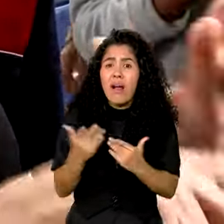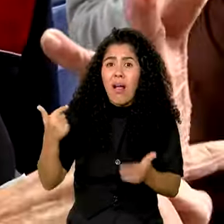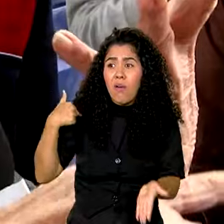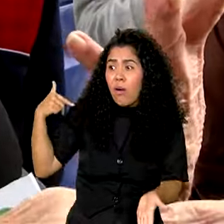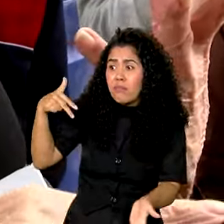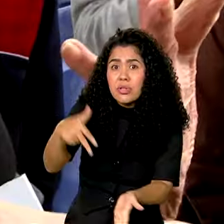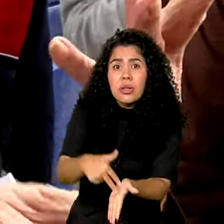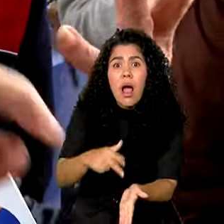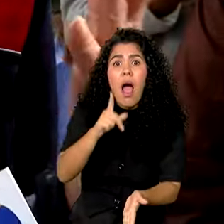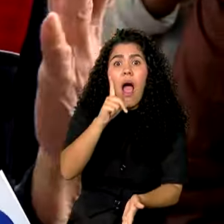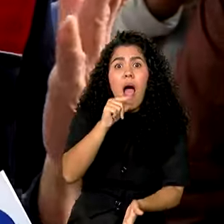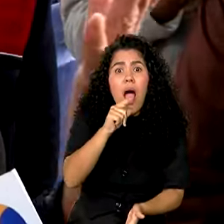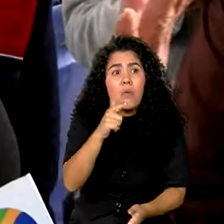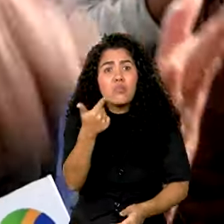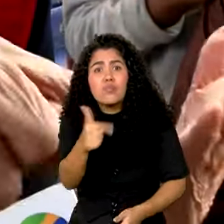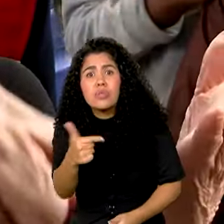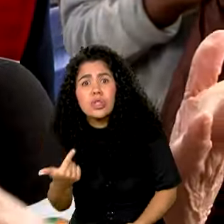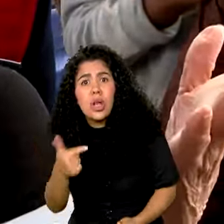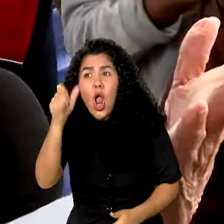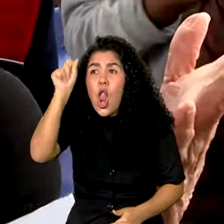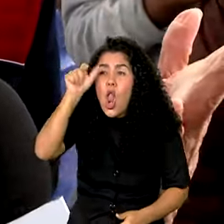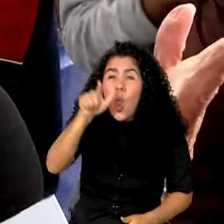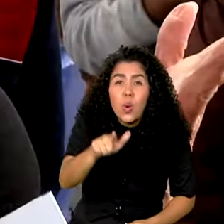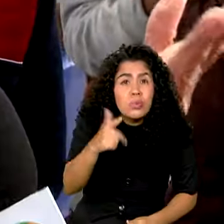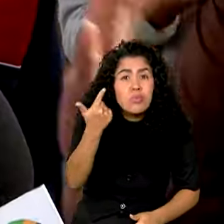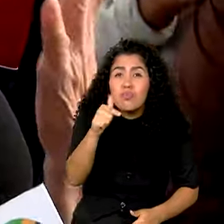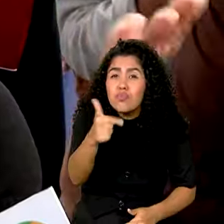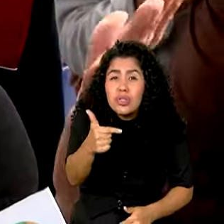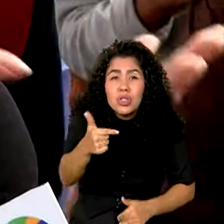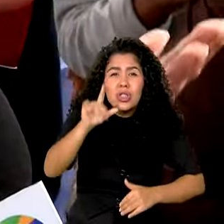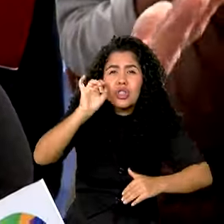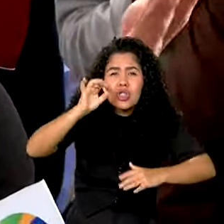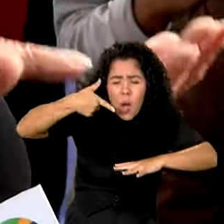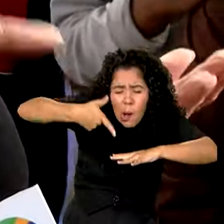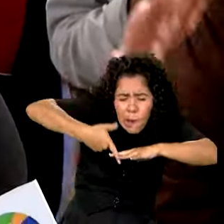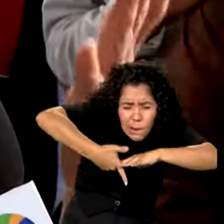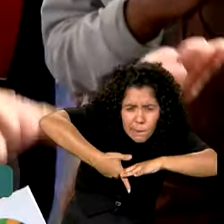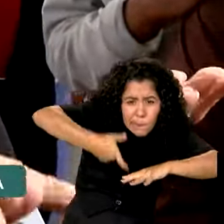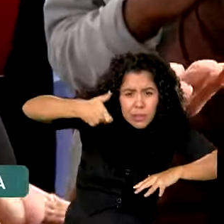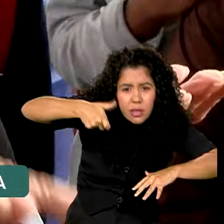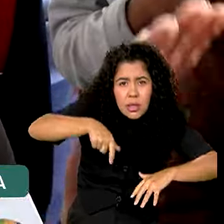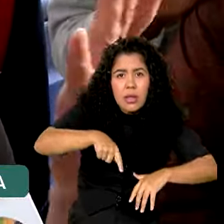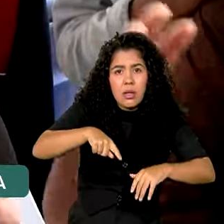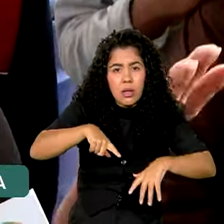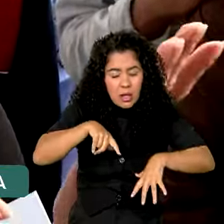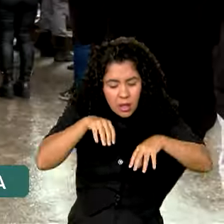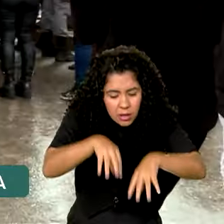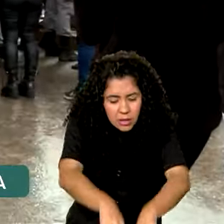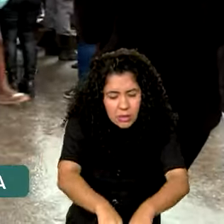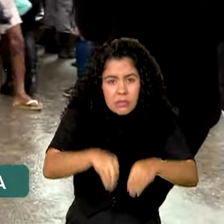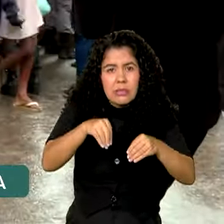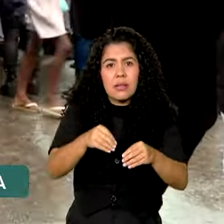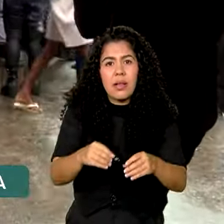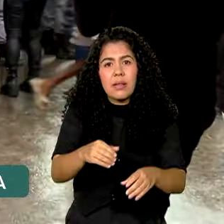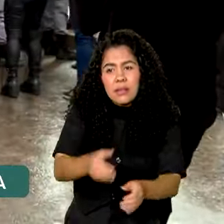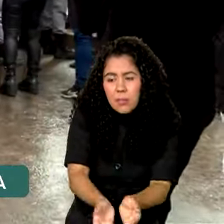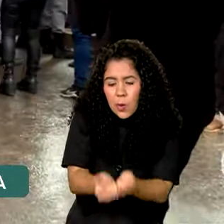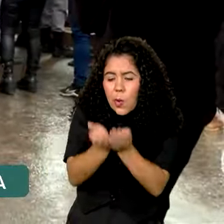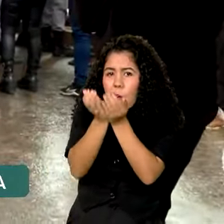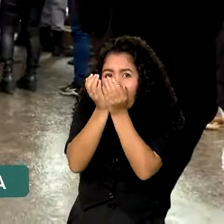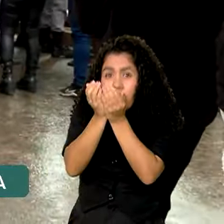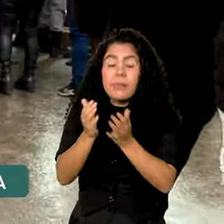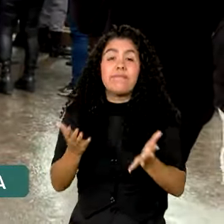e nem tinha luz. Tinha uma mina. Tinha uma mina, a gente bebia e lavava roupa daquela mina. Os moradores